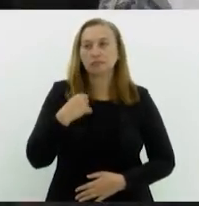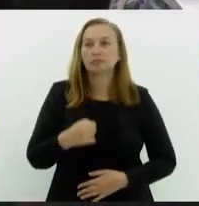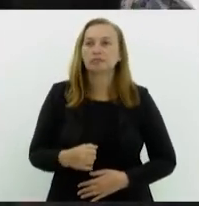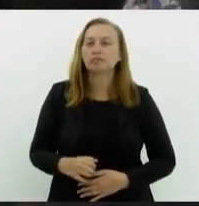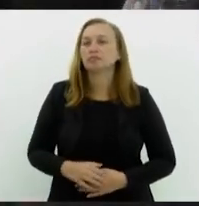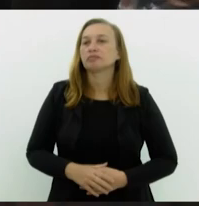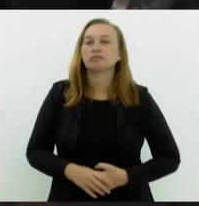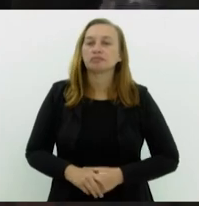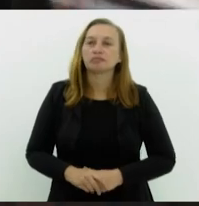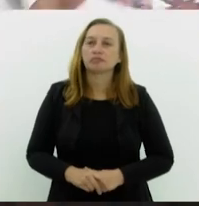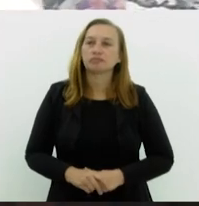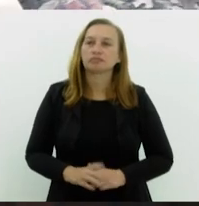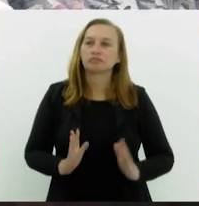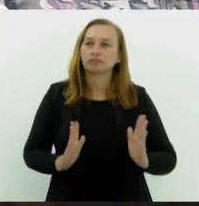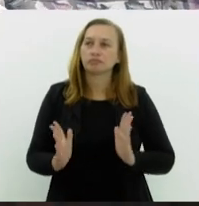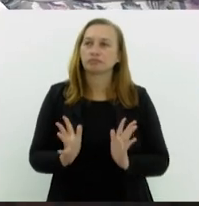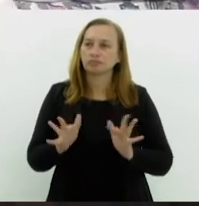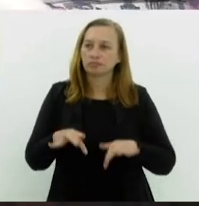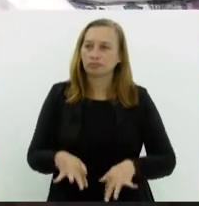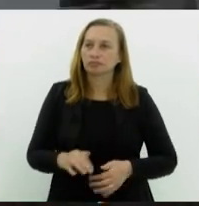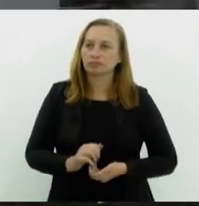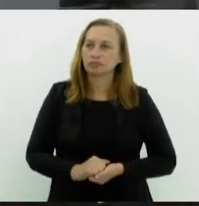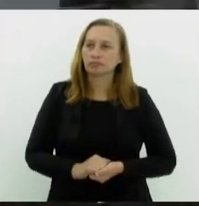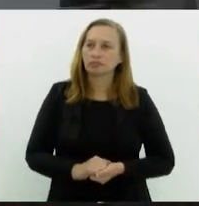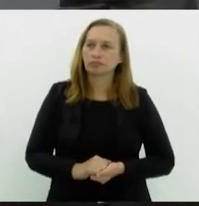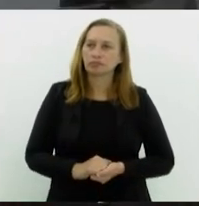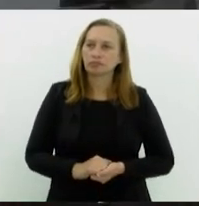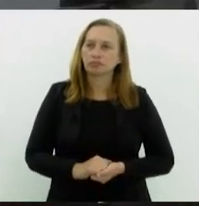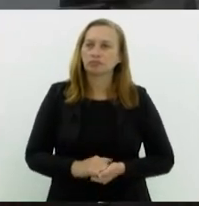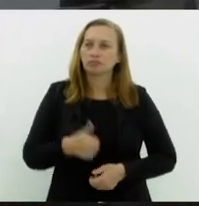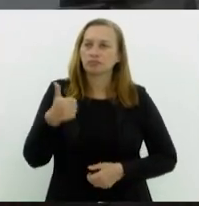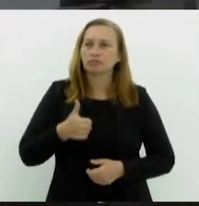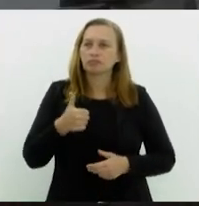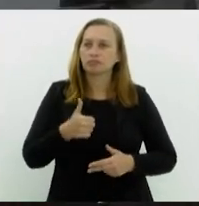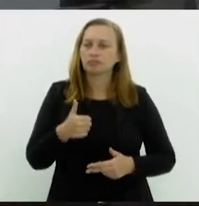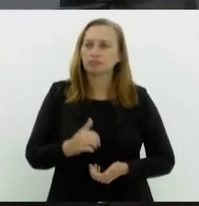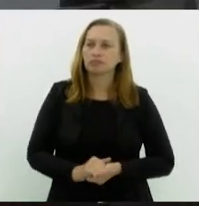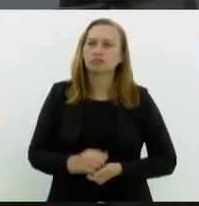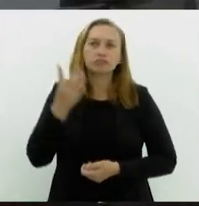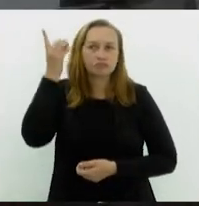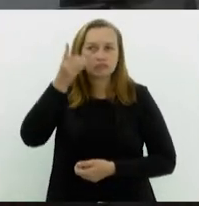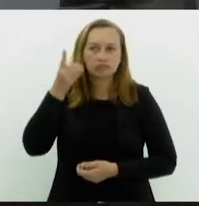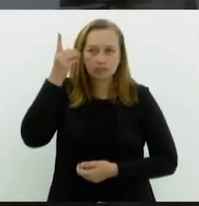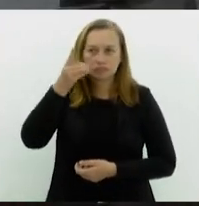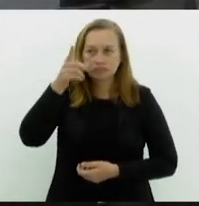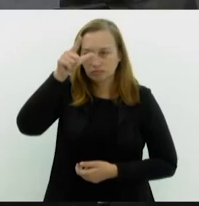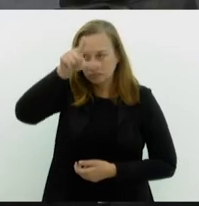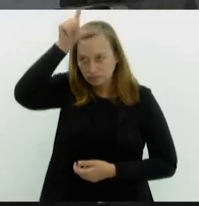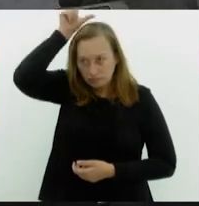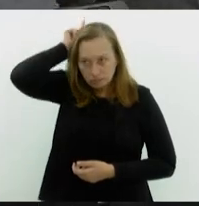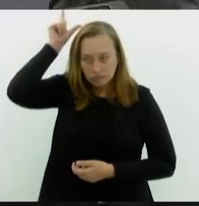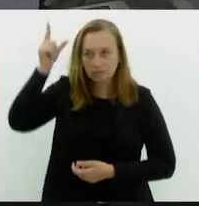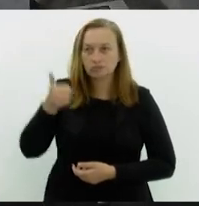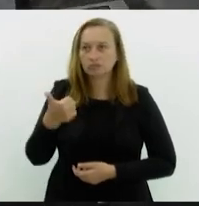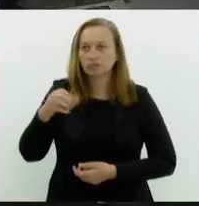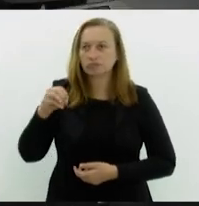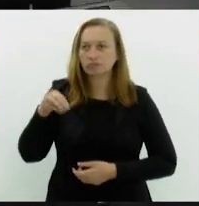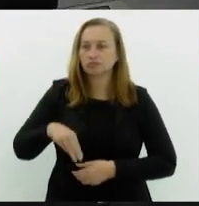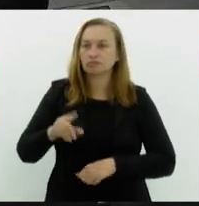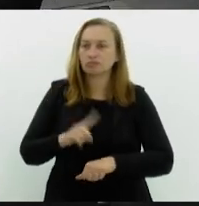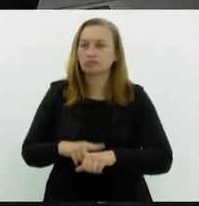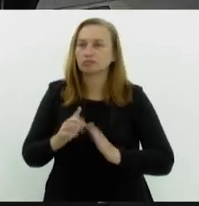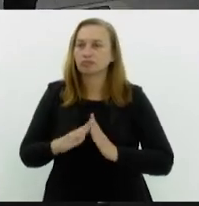Passa para o expediente final. Primeiro orador inscrito é o nobre deputado Luiz Paulo, que dispõe de 10